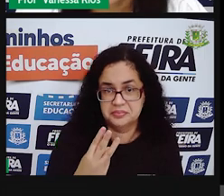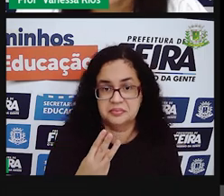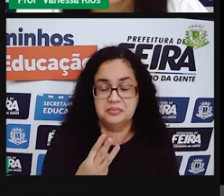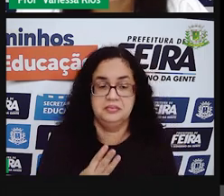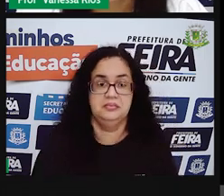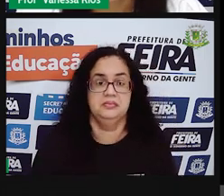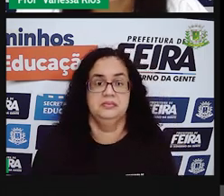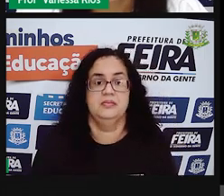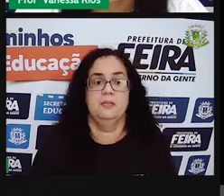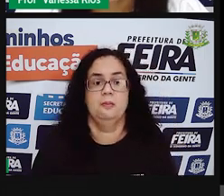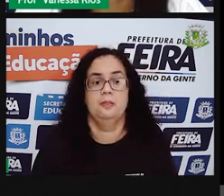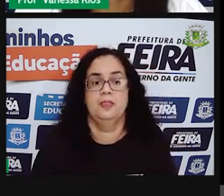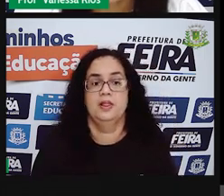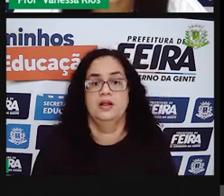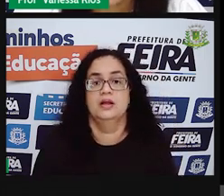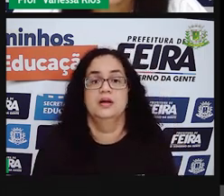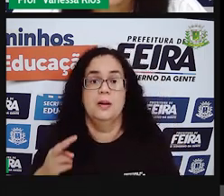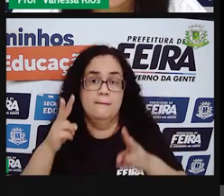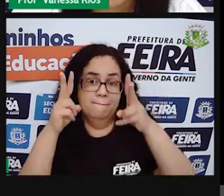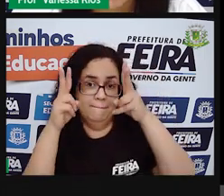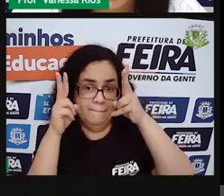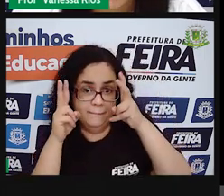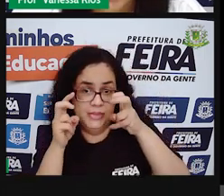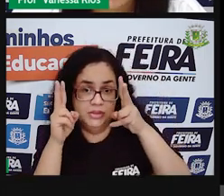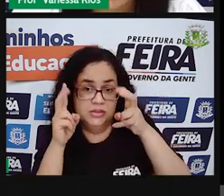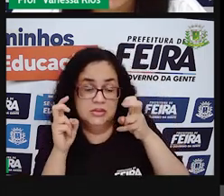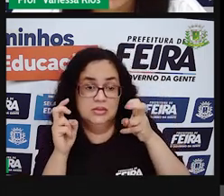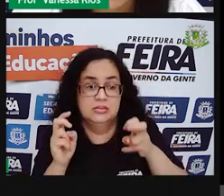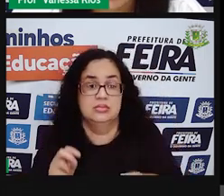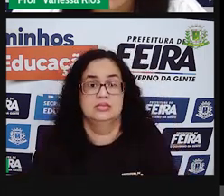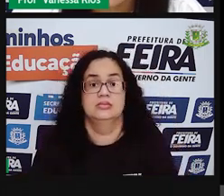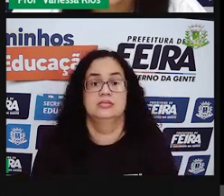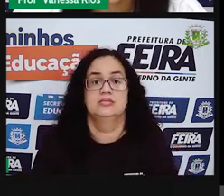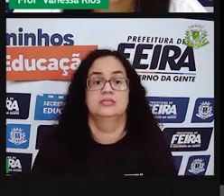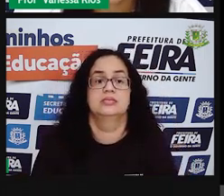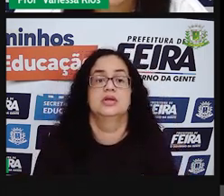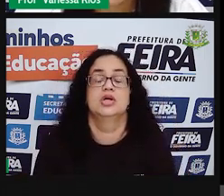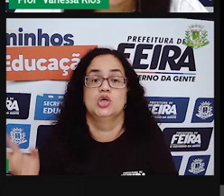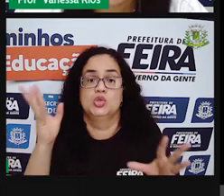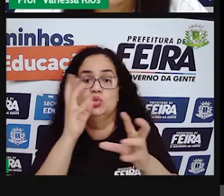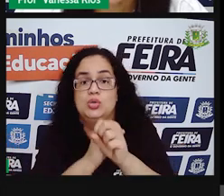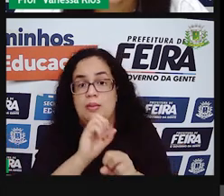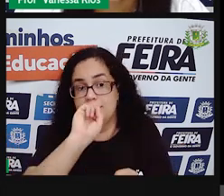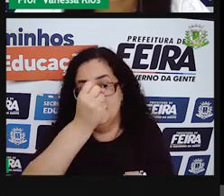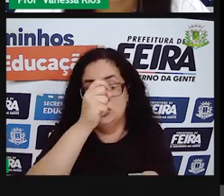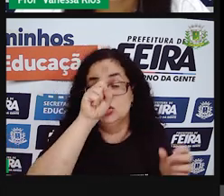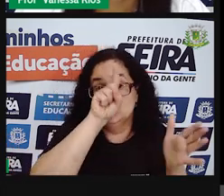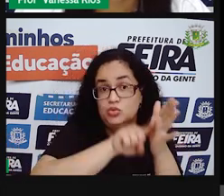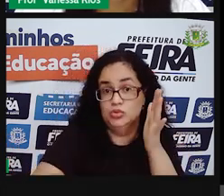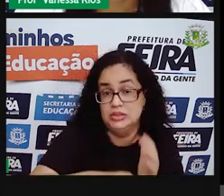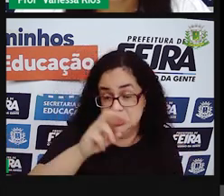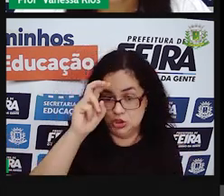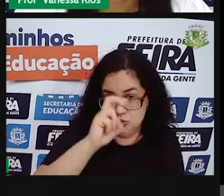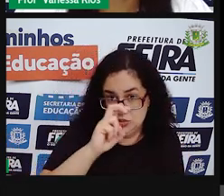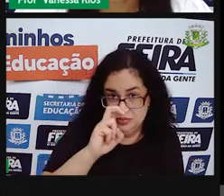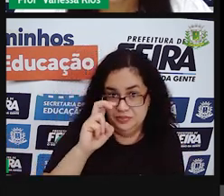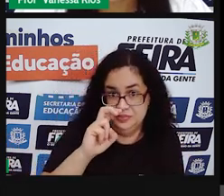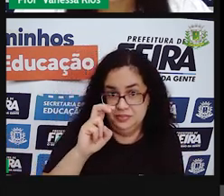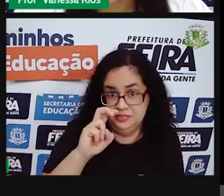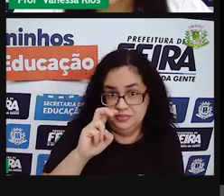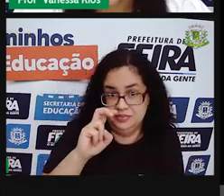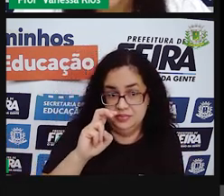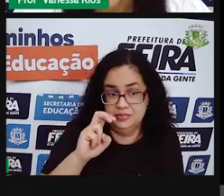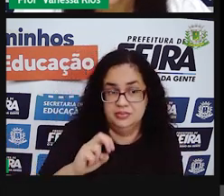também mais 3. Então, se a gente observar o padrão aí, ó, somar 8 e diminuir 5,